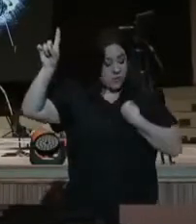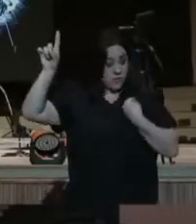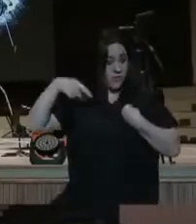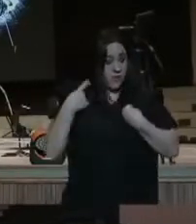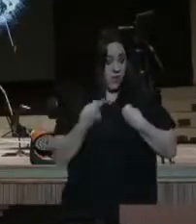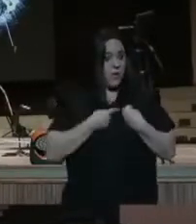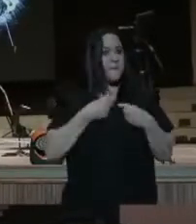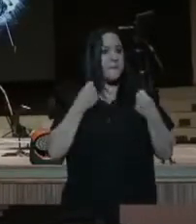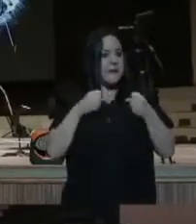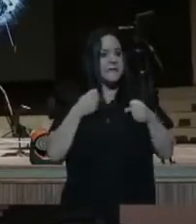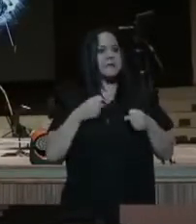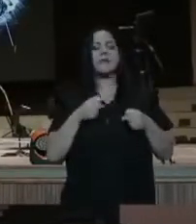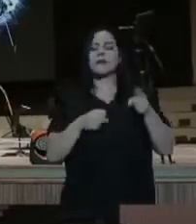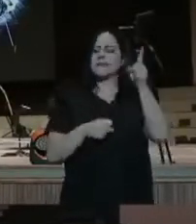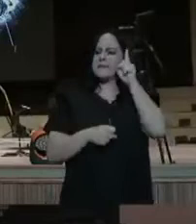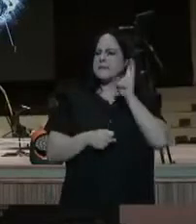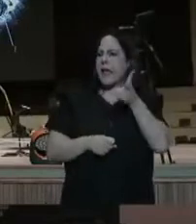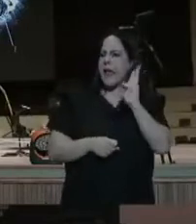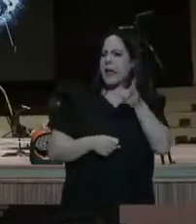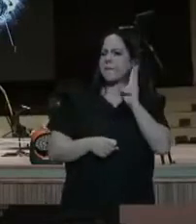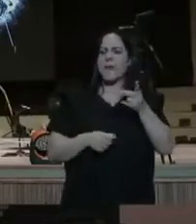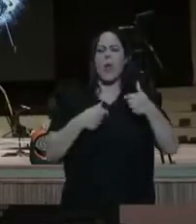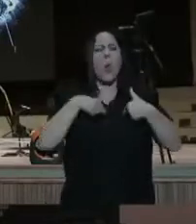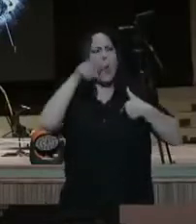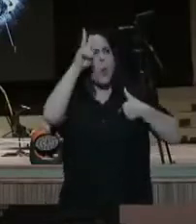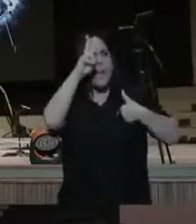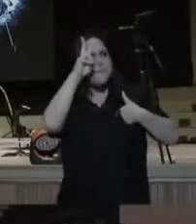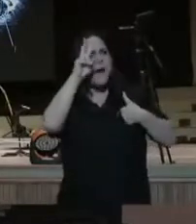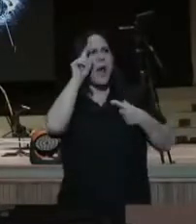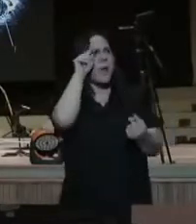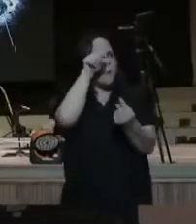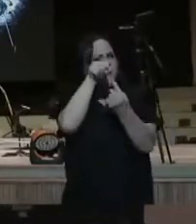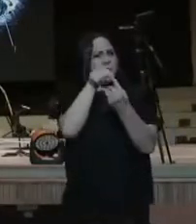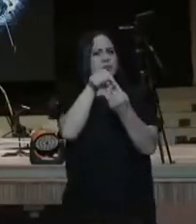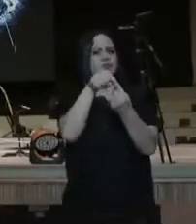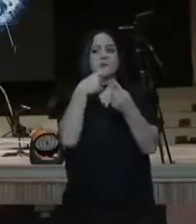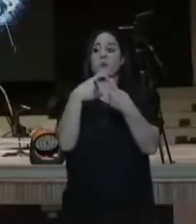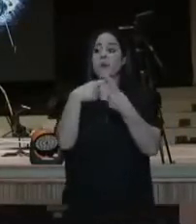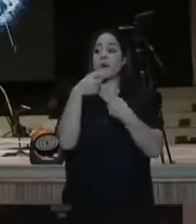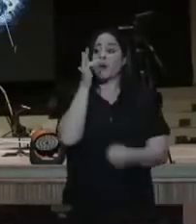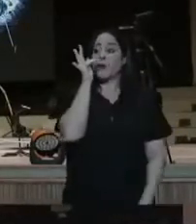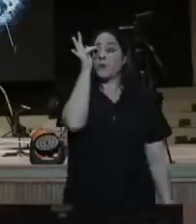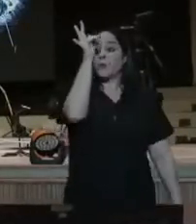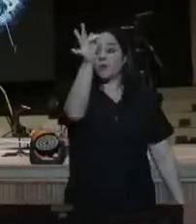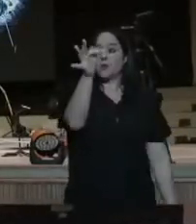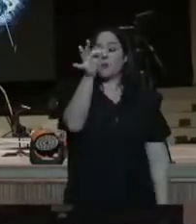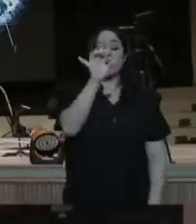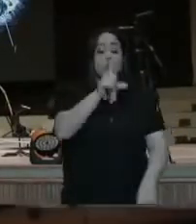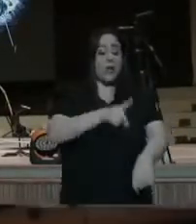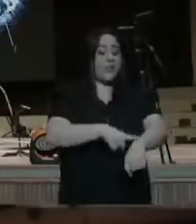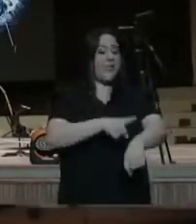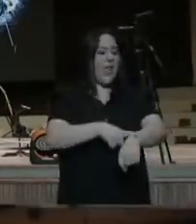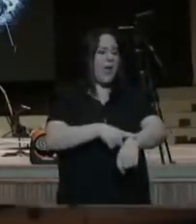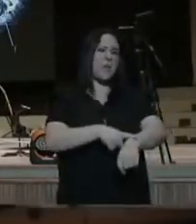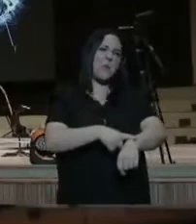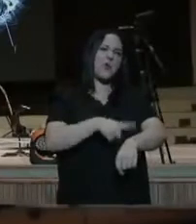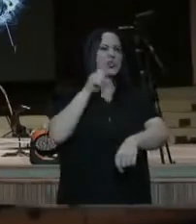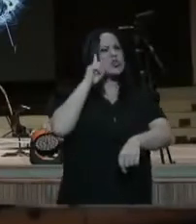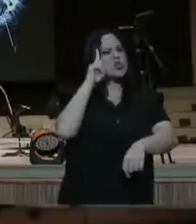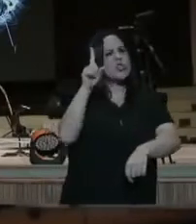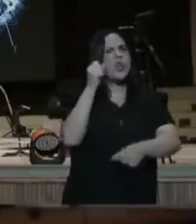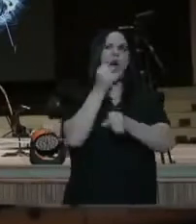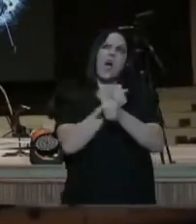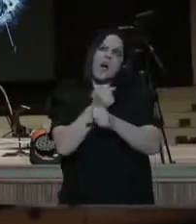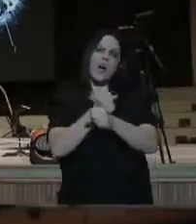despertada constantemente porque o futuro não é só o cronológico temporal